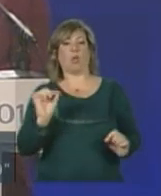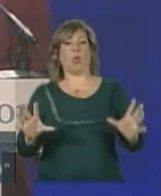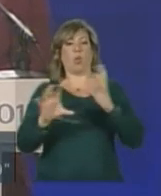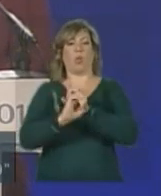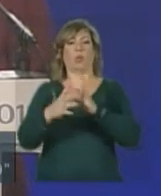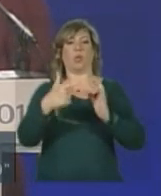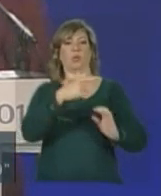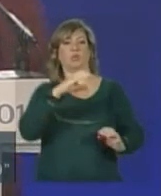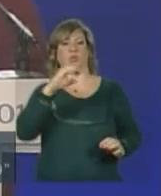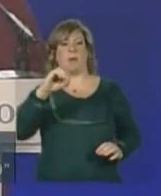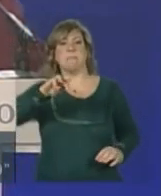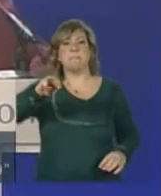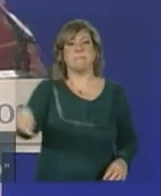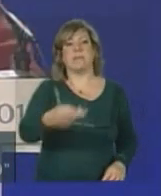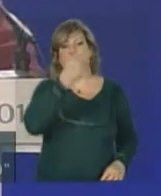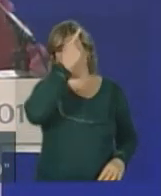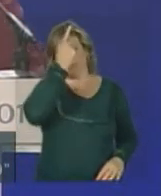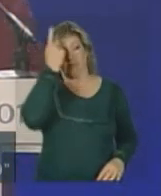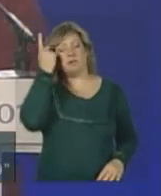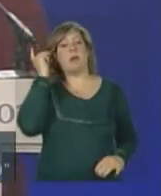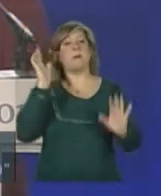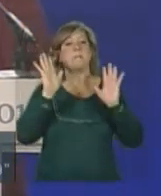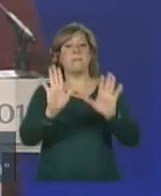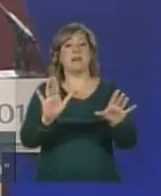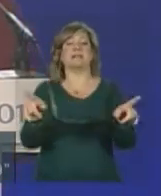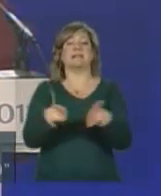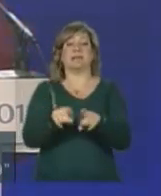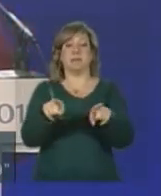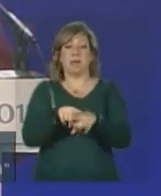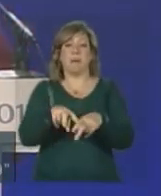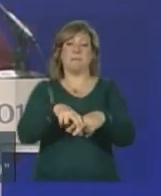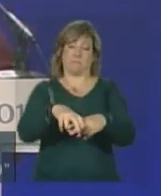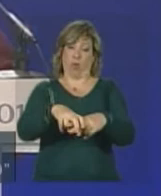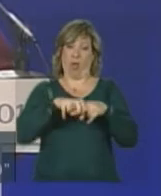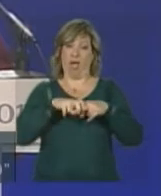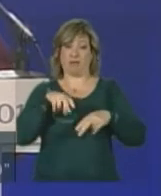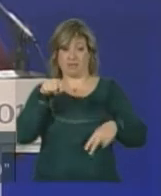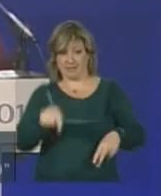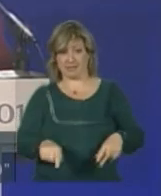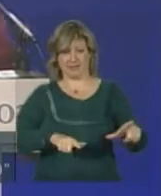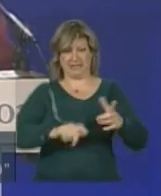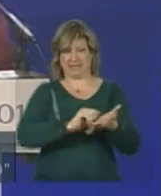milhões de pessoas, mas também pelo fato de ele estar atingindo